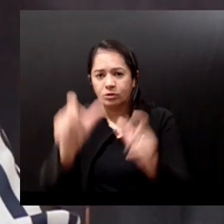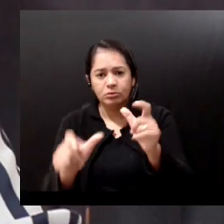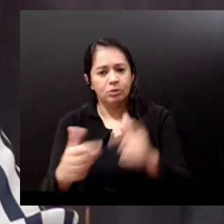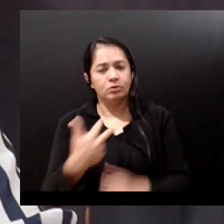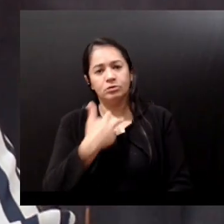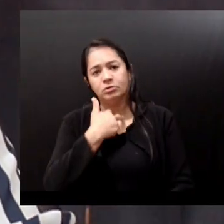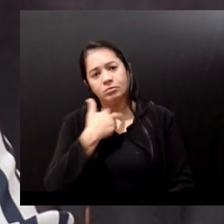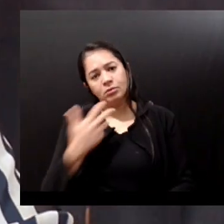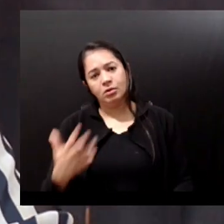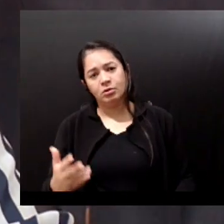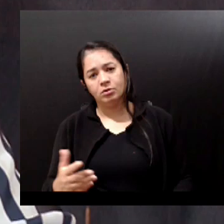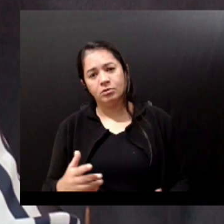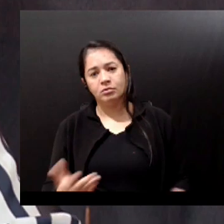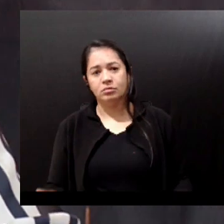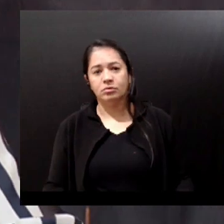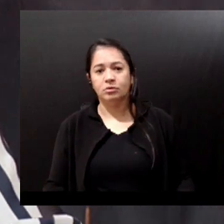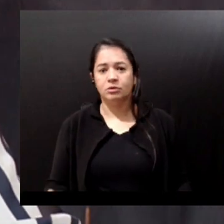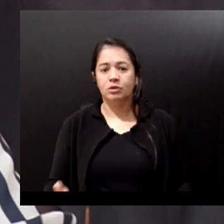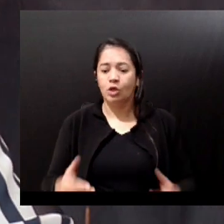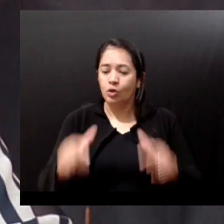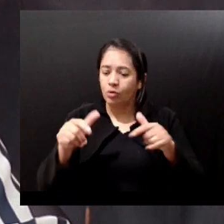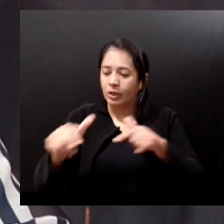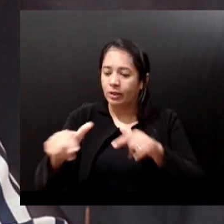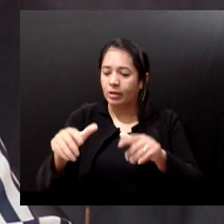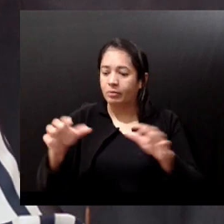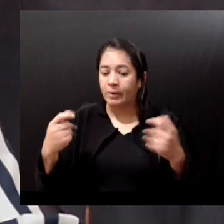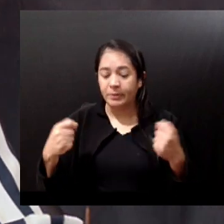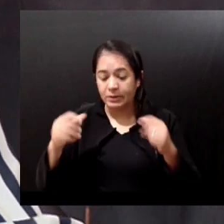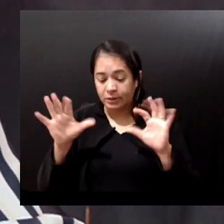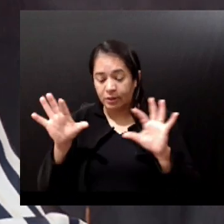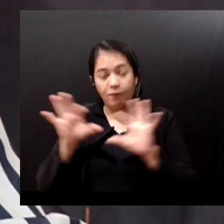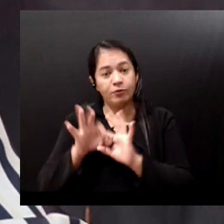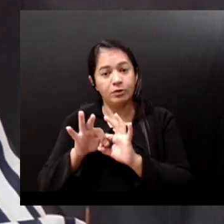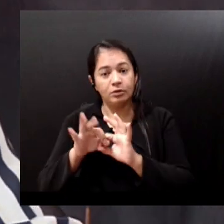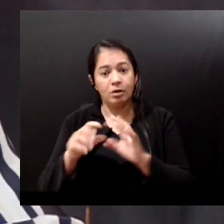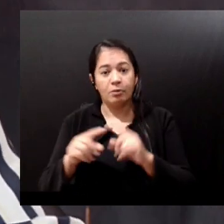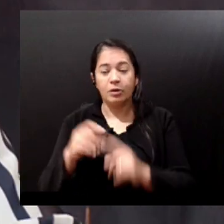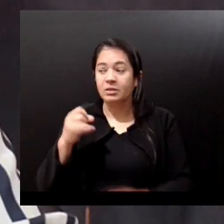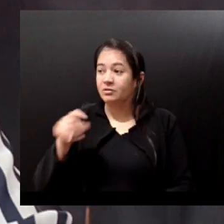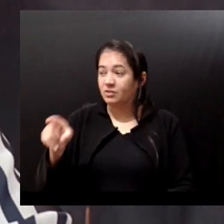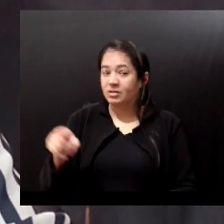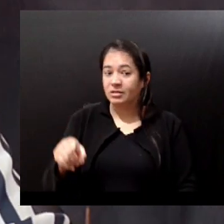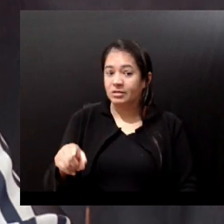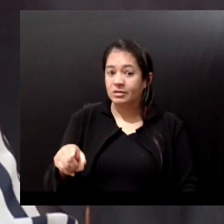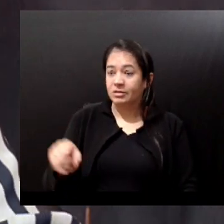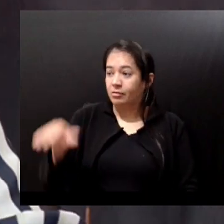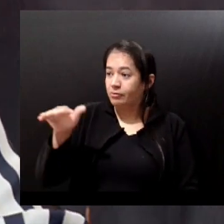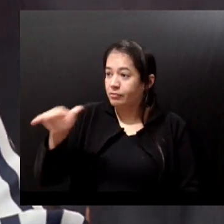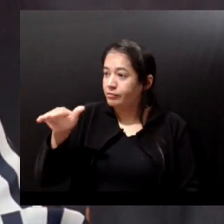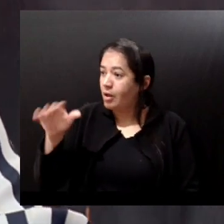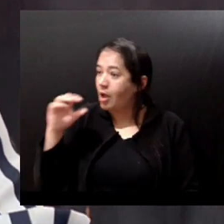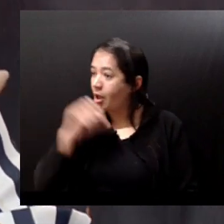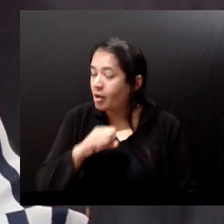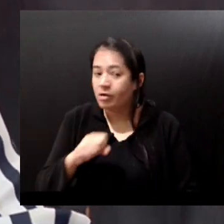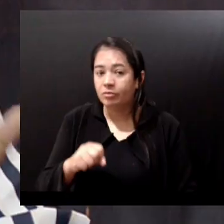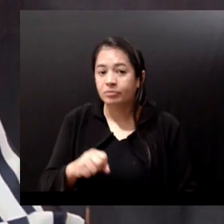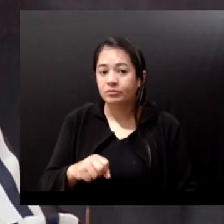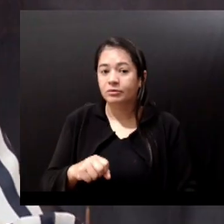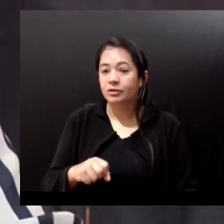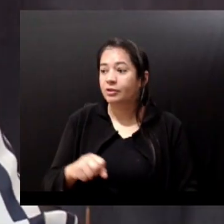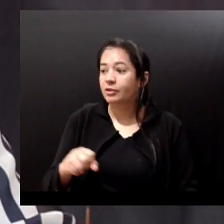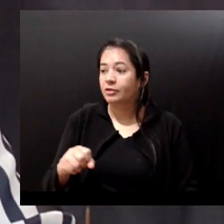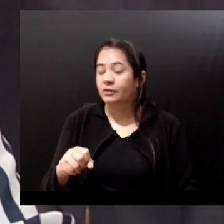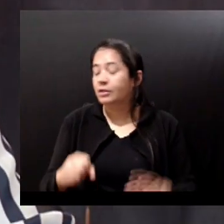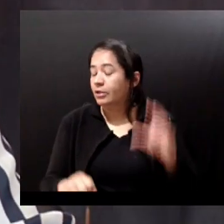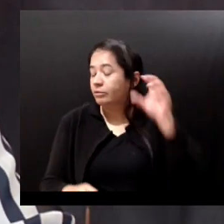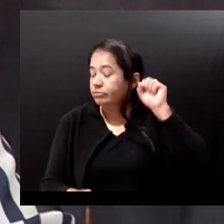totalmente do seu ambiente de trabalho, né? Porque aí sim, se você de repente for chamado assim de urgência e não responder porque está ali curtindo